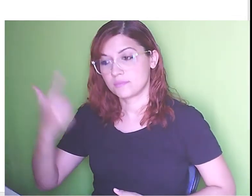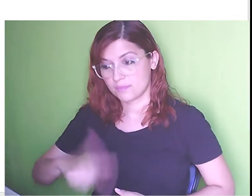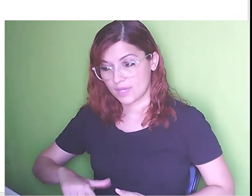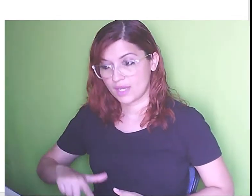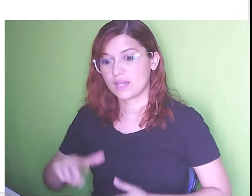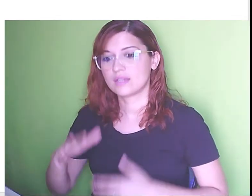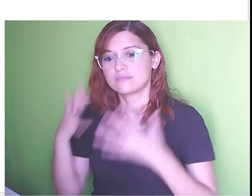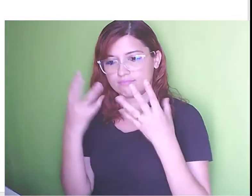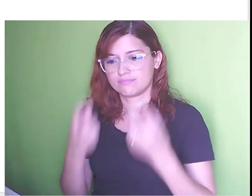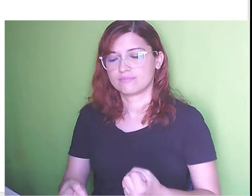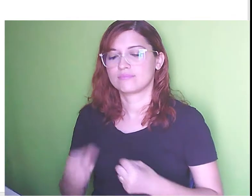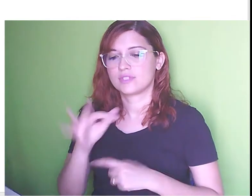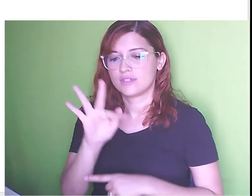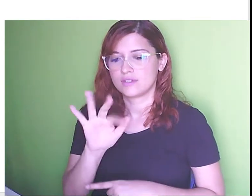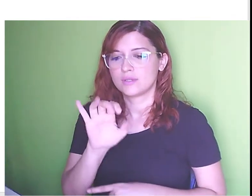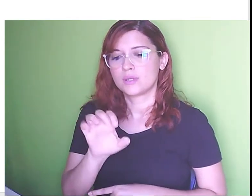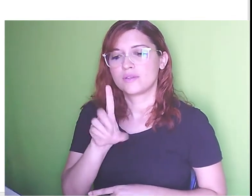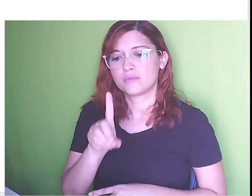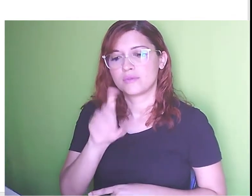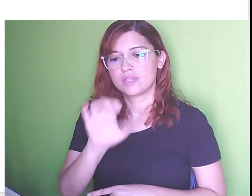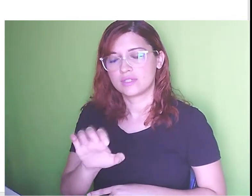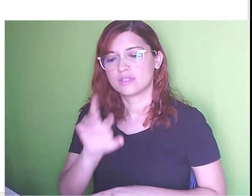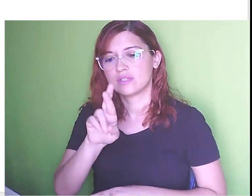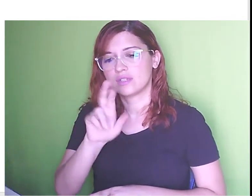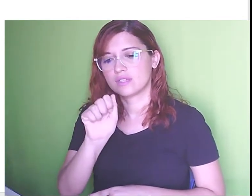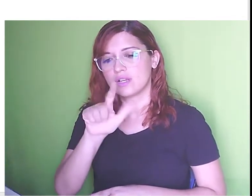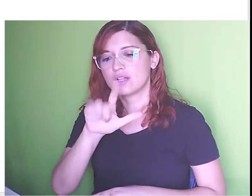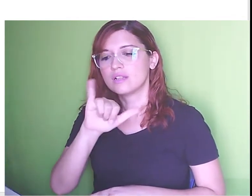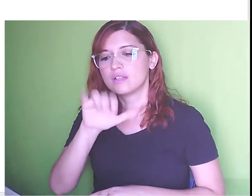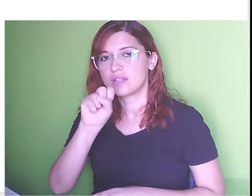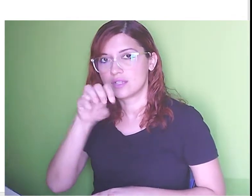aderiu ao federalismo,